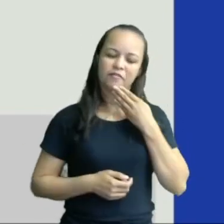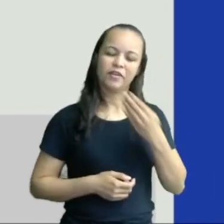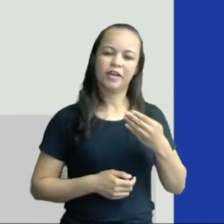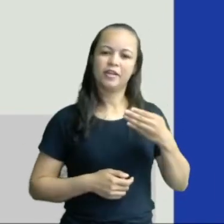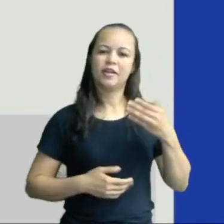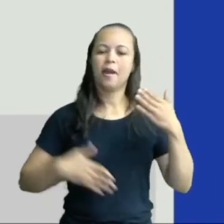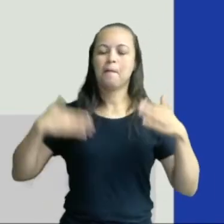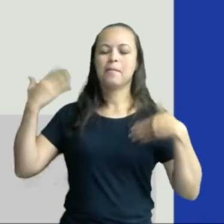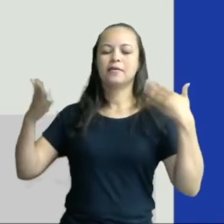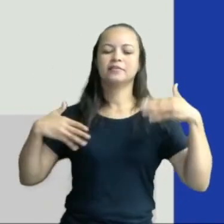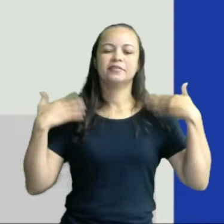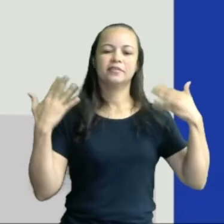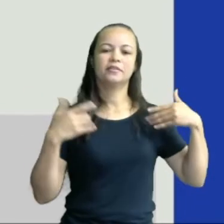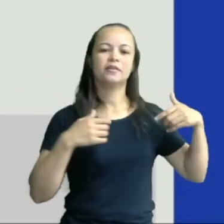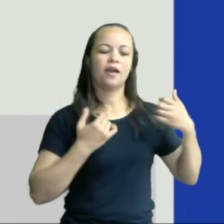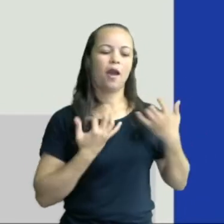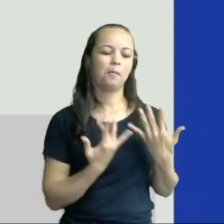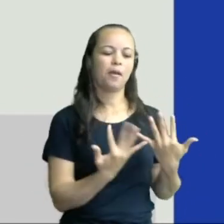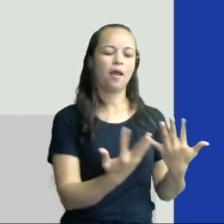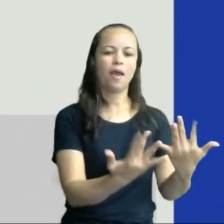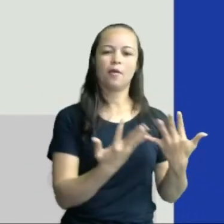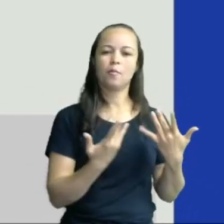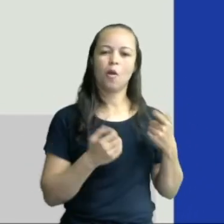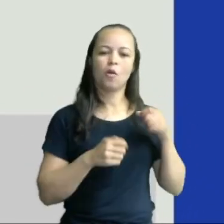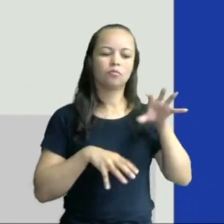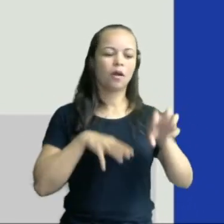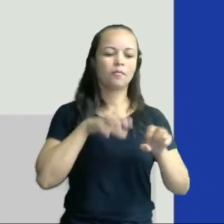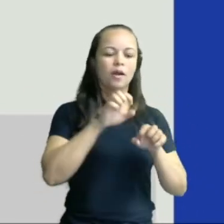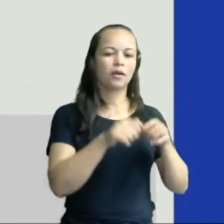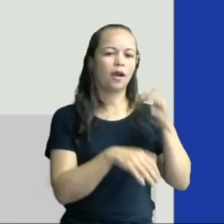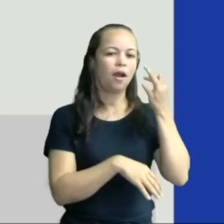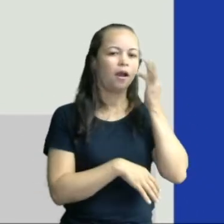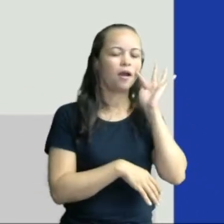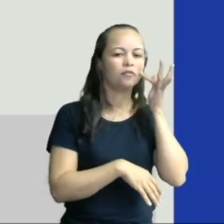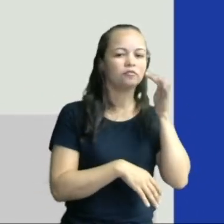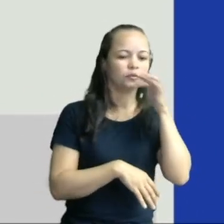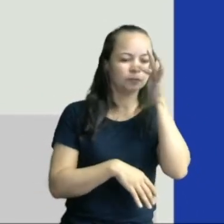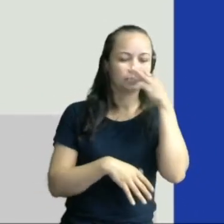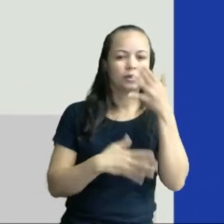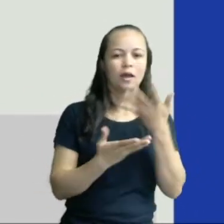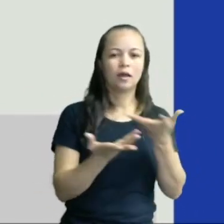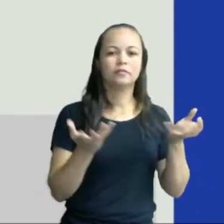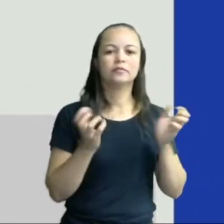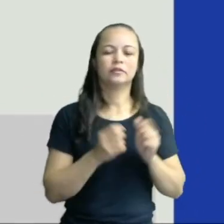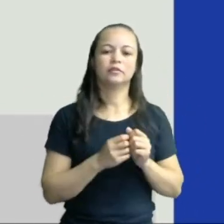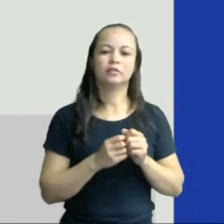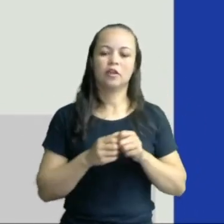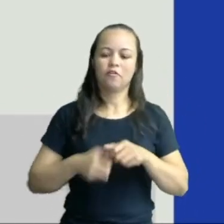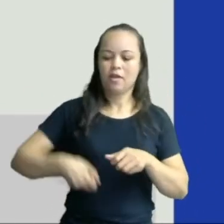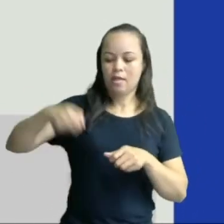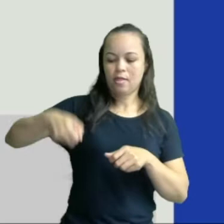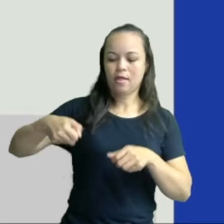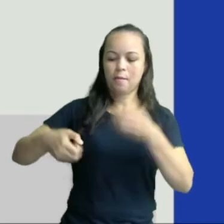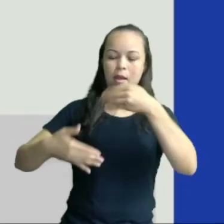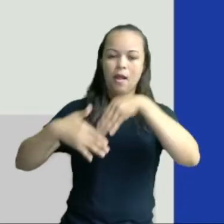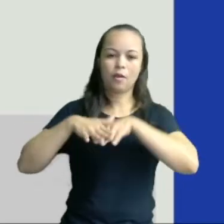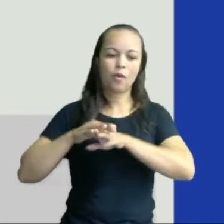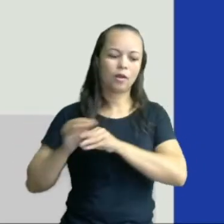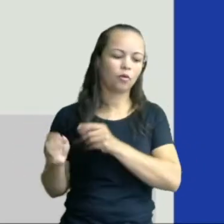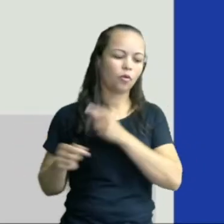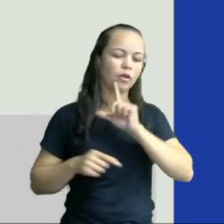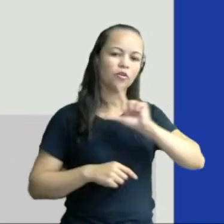bosque, apanhar frutos silvestres e ervas. Fez a mala e voltou para sua tranquila e feliz vida no